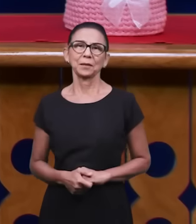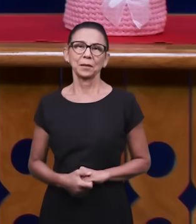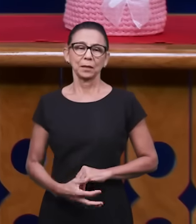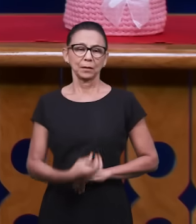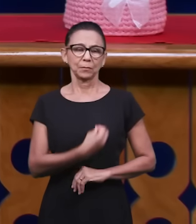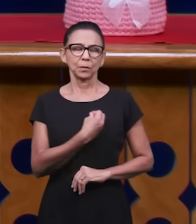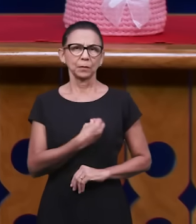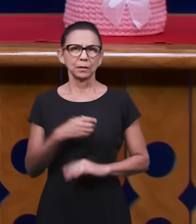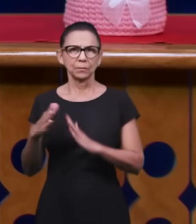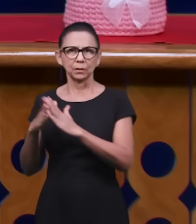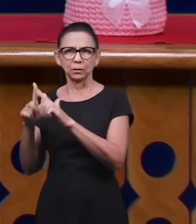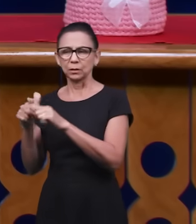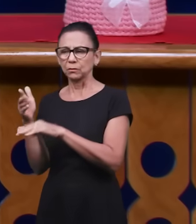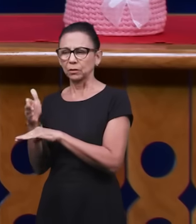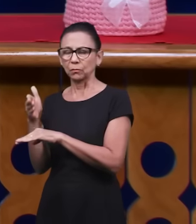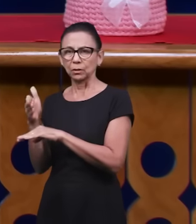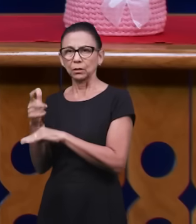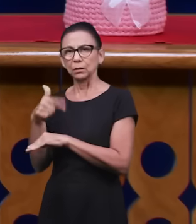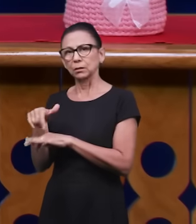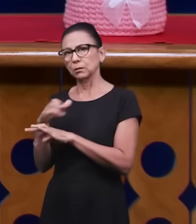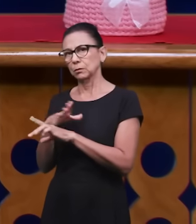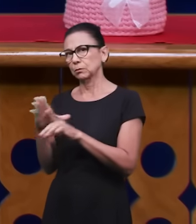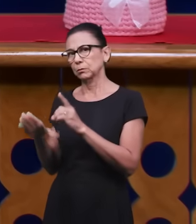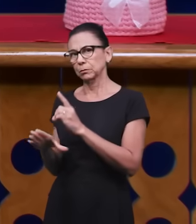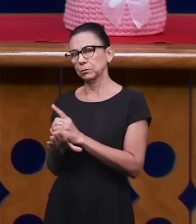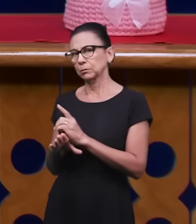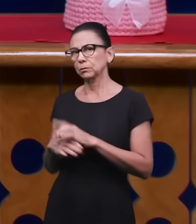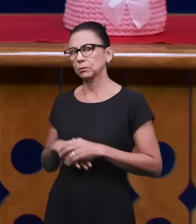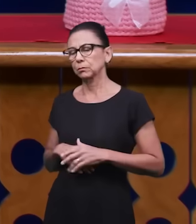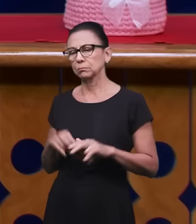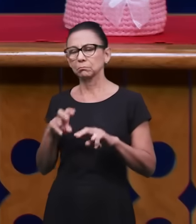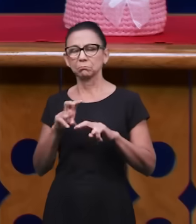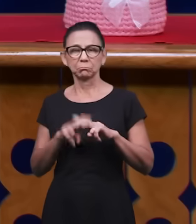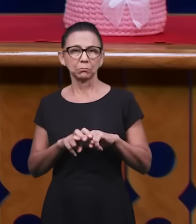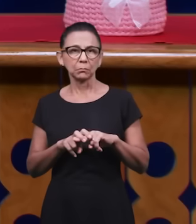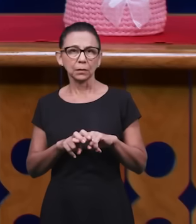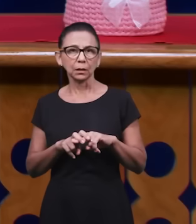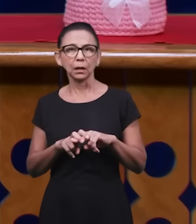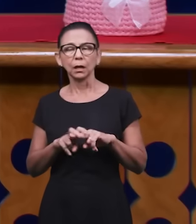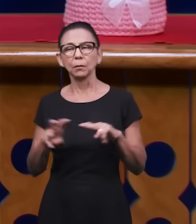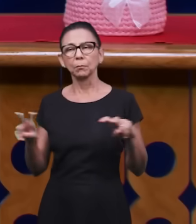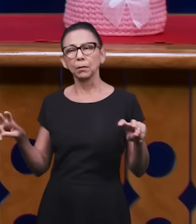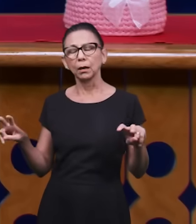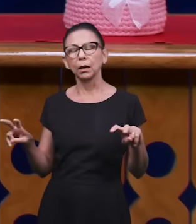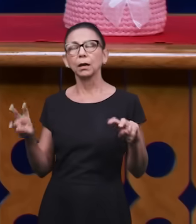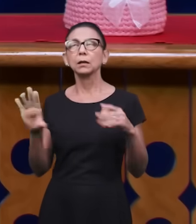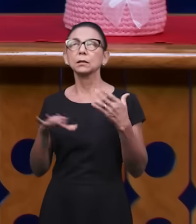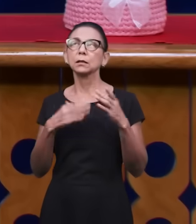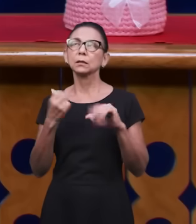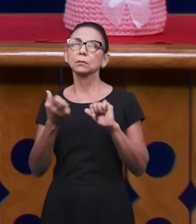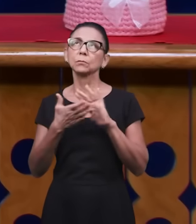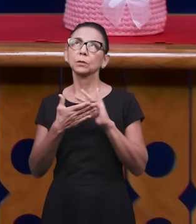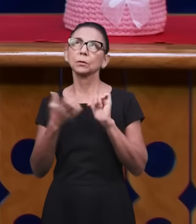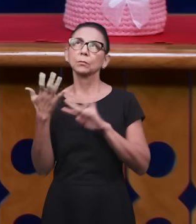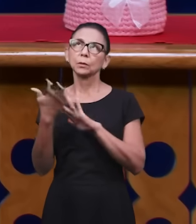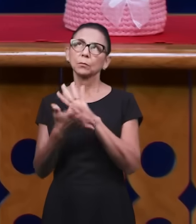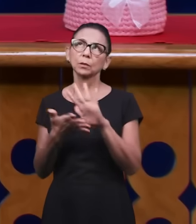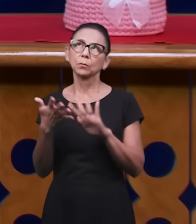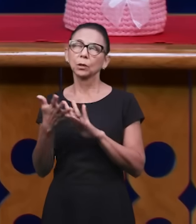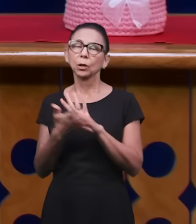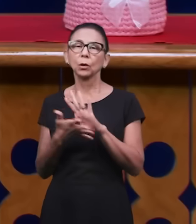igreja, de ir ao culto, de sentar ao banco e de cantar louvores simplesmente, ou de saborear uma